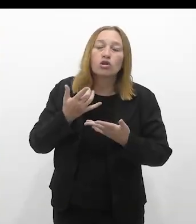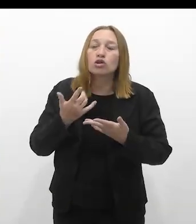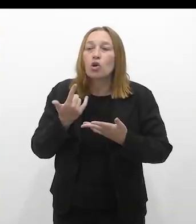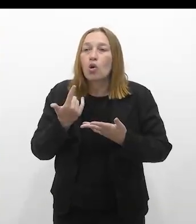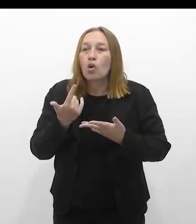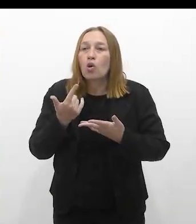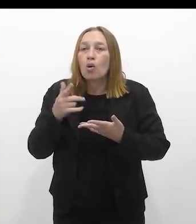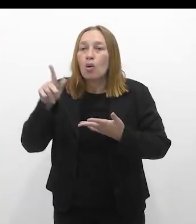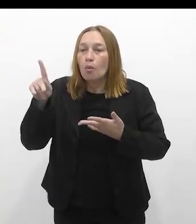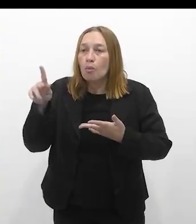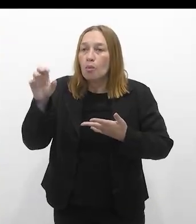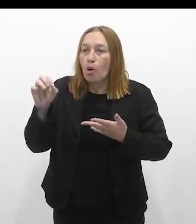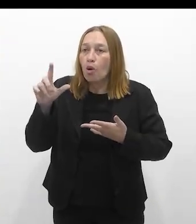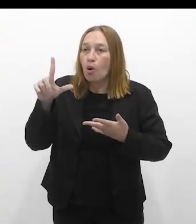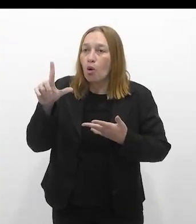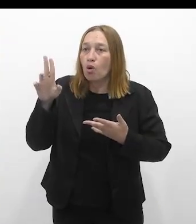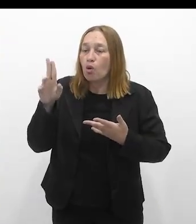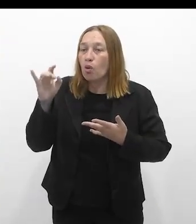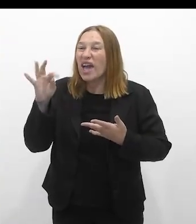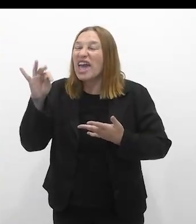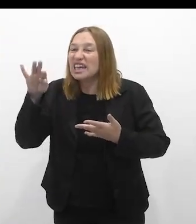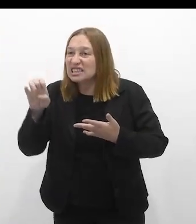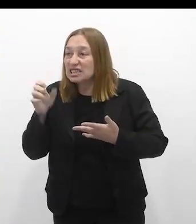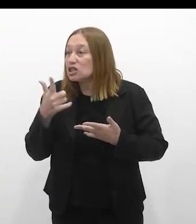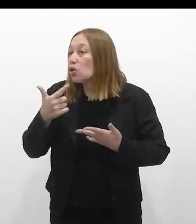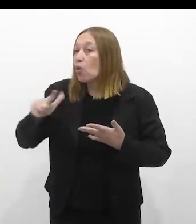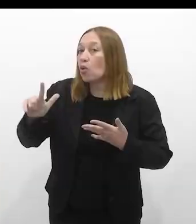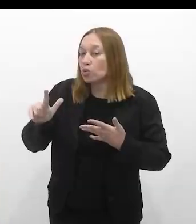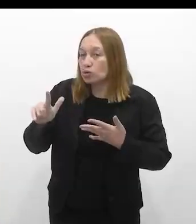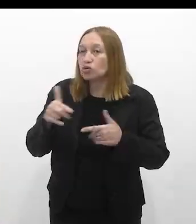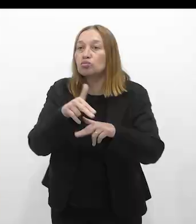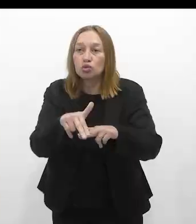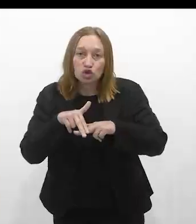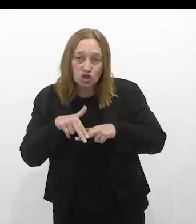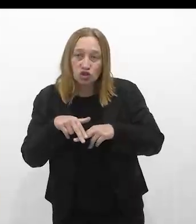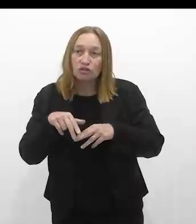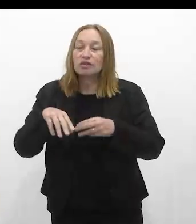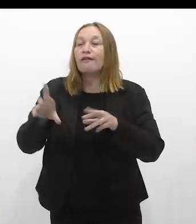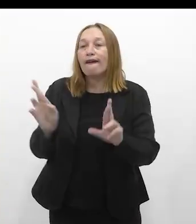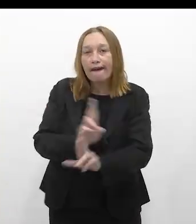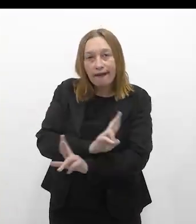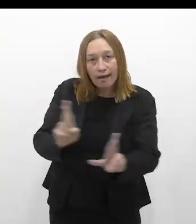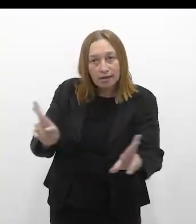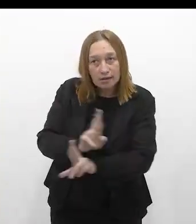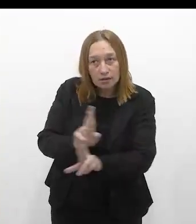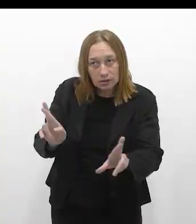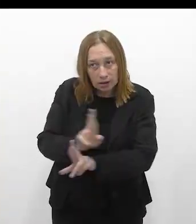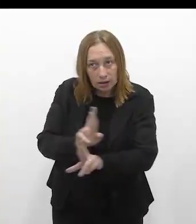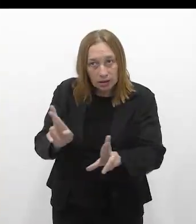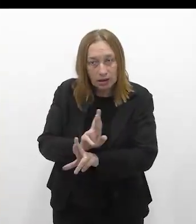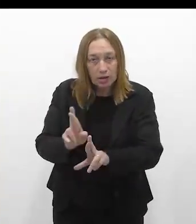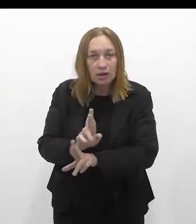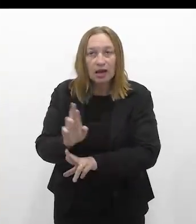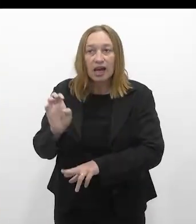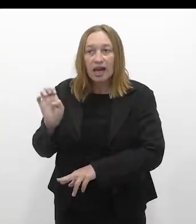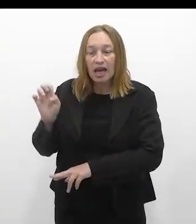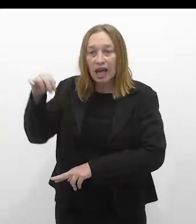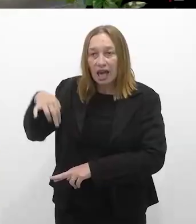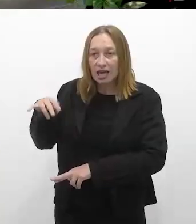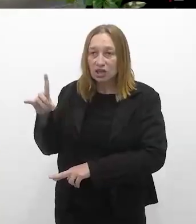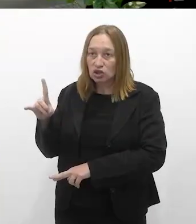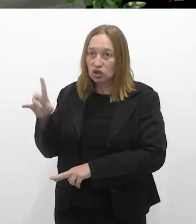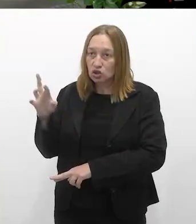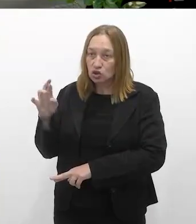enfim, outros Então, tem vários outros fatores que também estão relacionados à